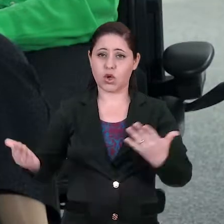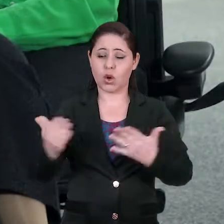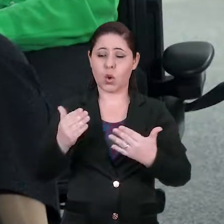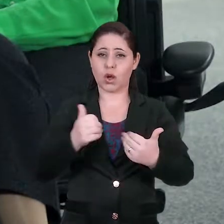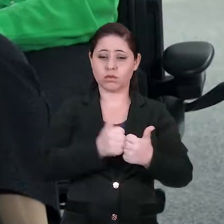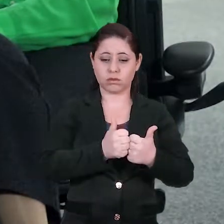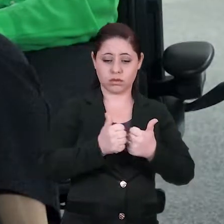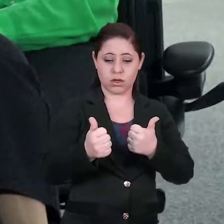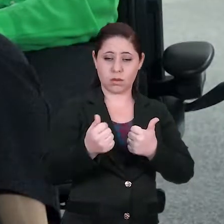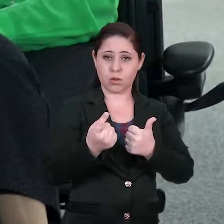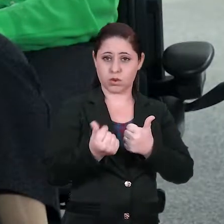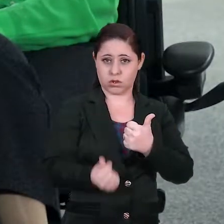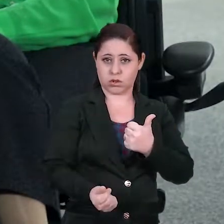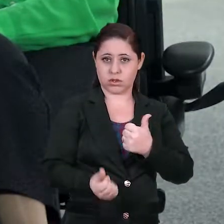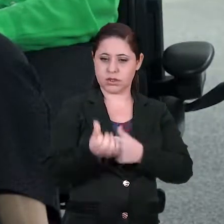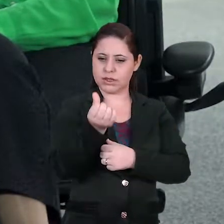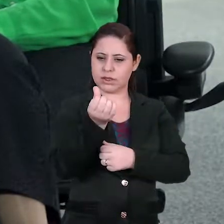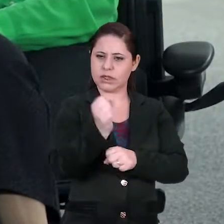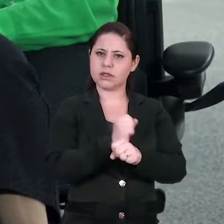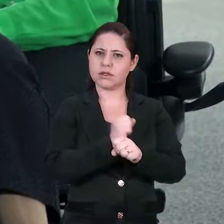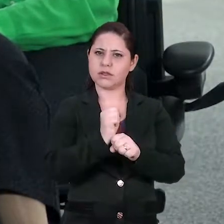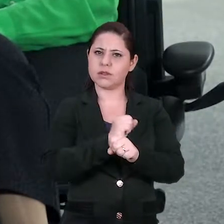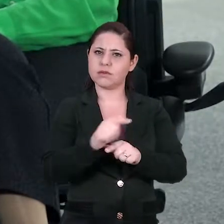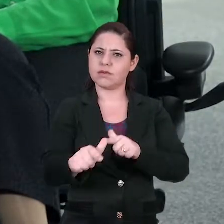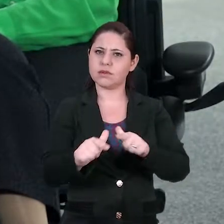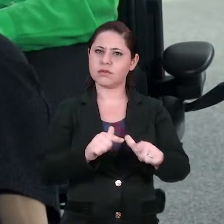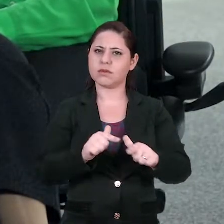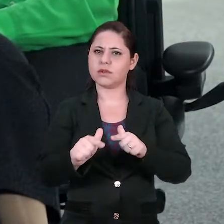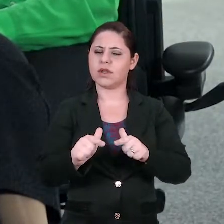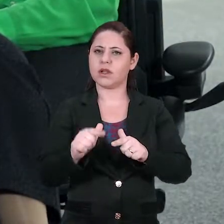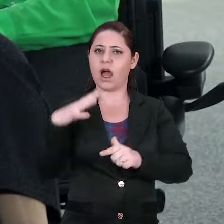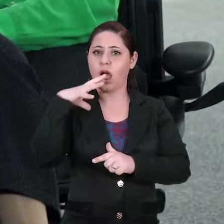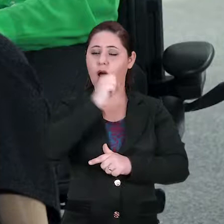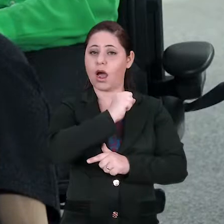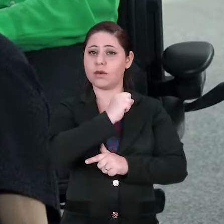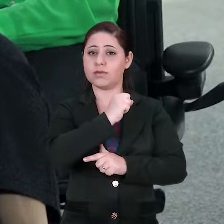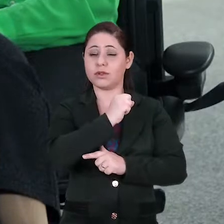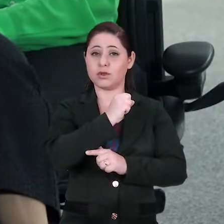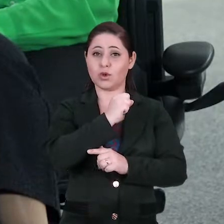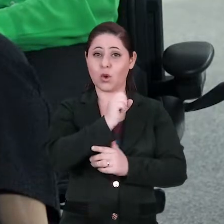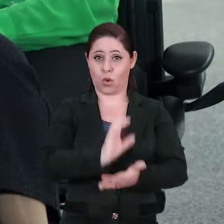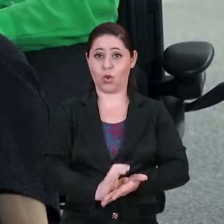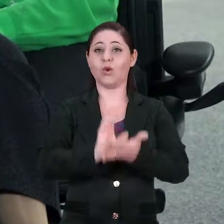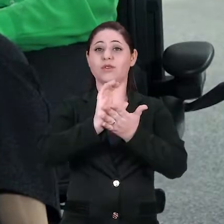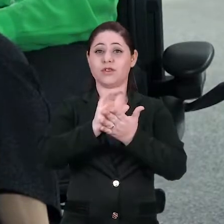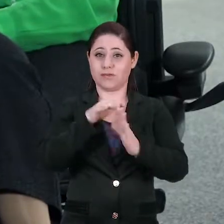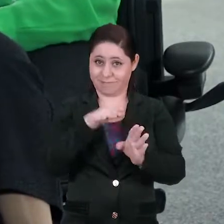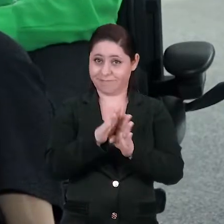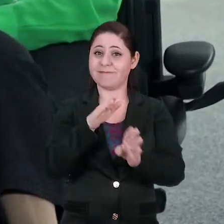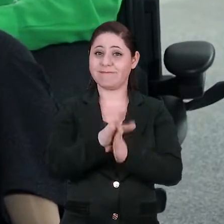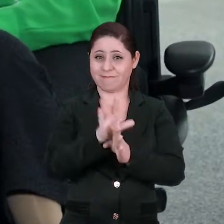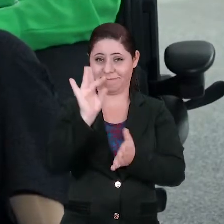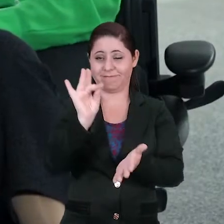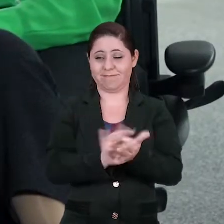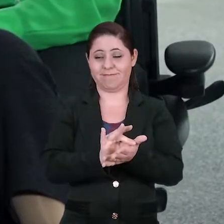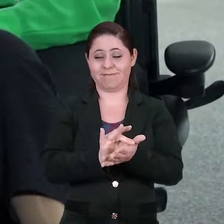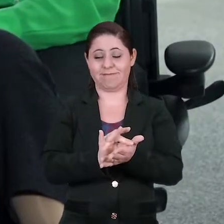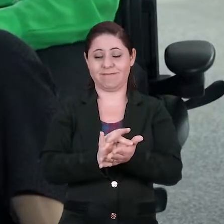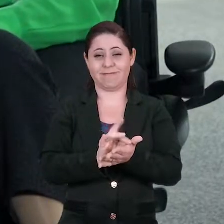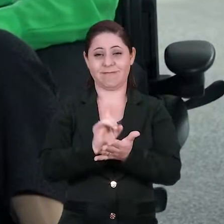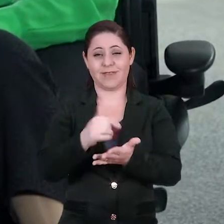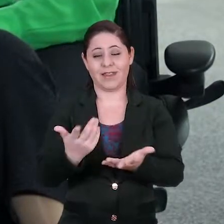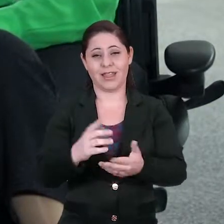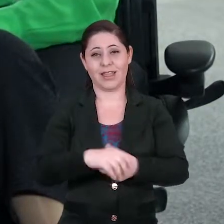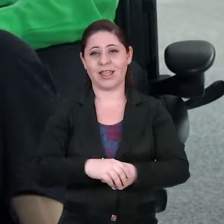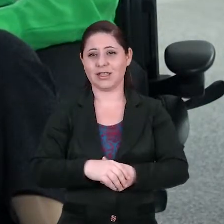de Contas 6 anos. Rapidamente, conselheira. Aí virou conselheira, né? Você